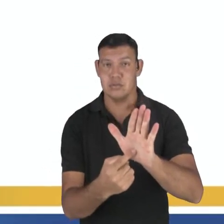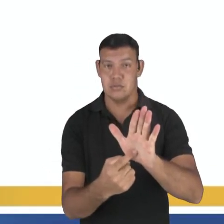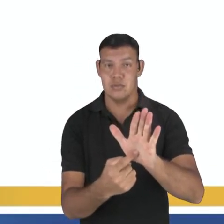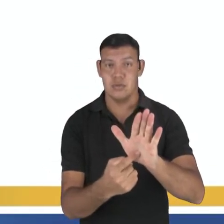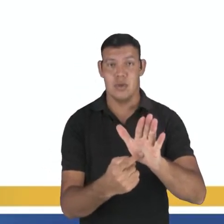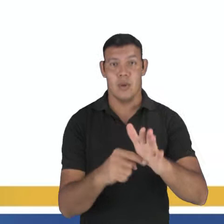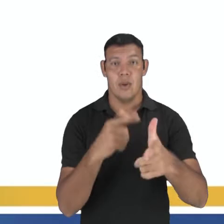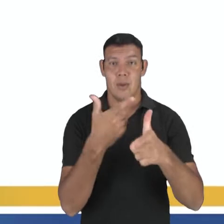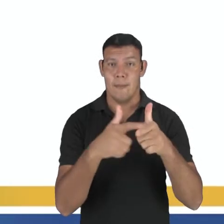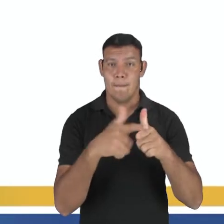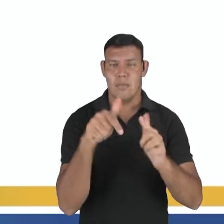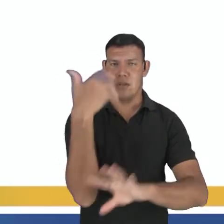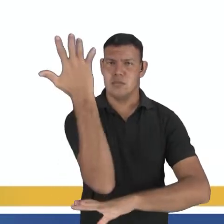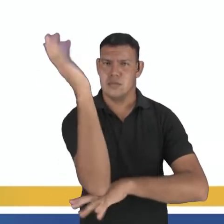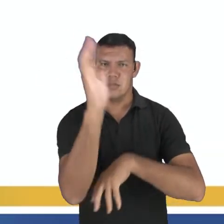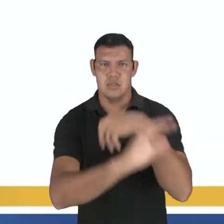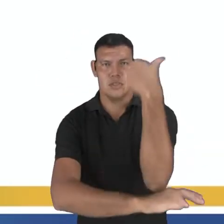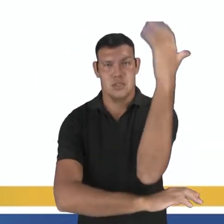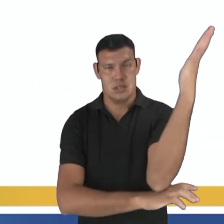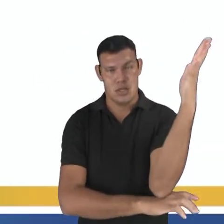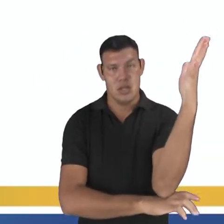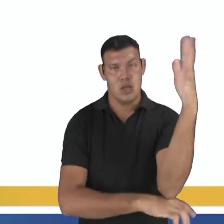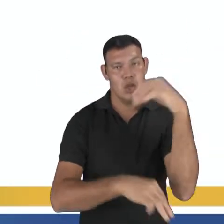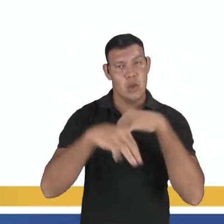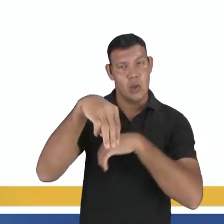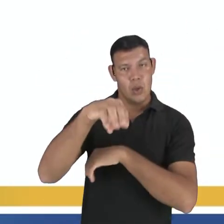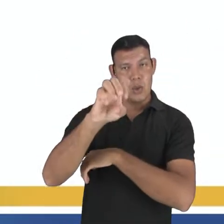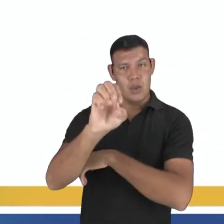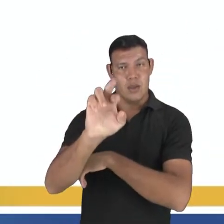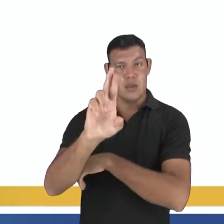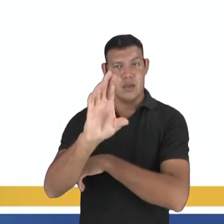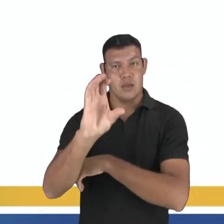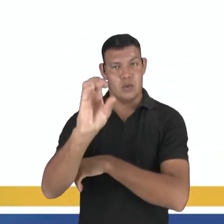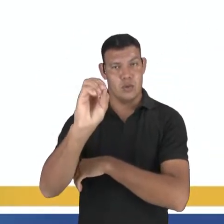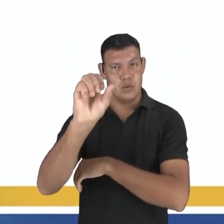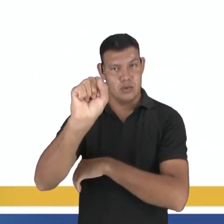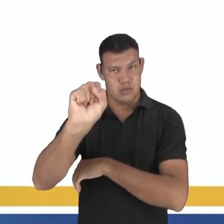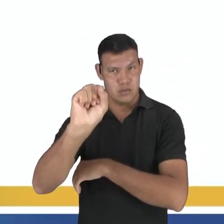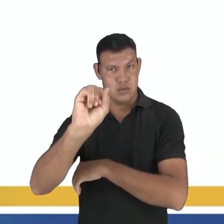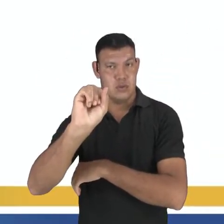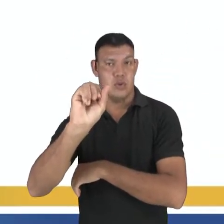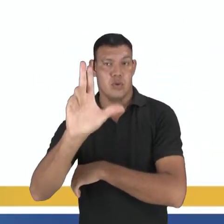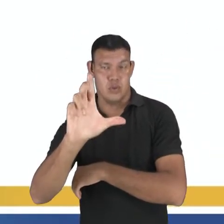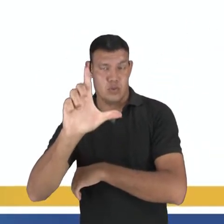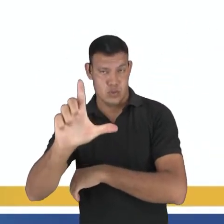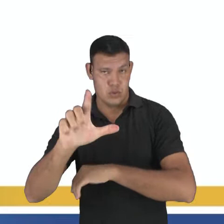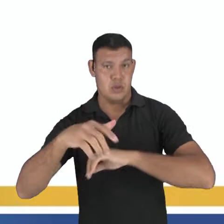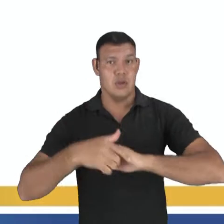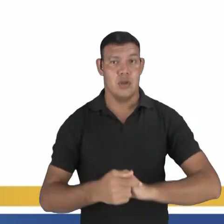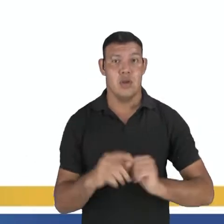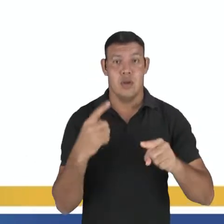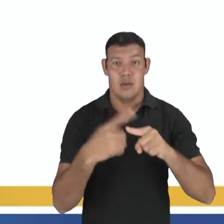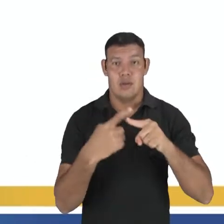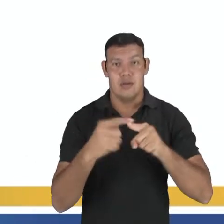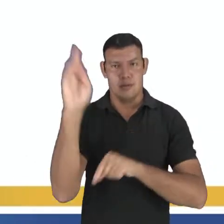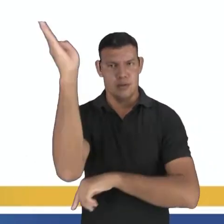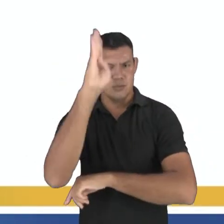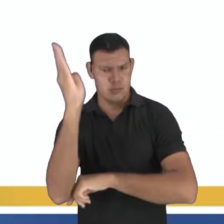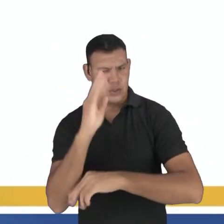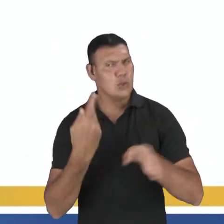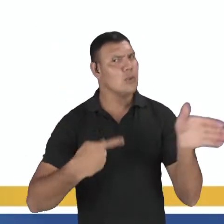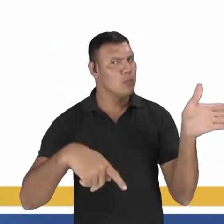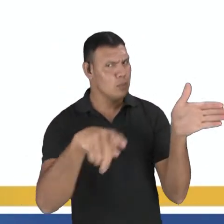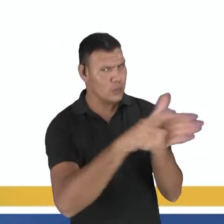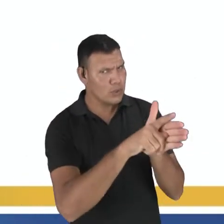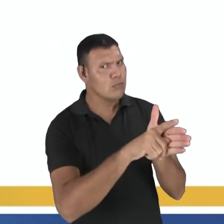Mercosul. Por que Mercosul, professora? Porque o Brasil está inserido dentro do Mercosul. Muitas dessas notícias,